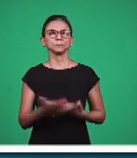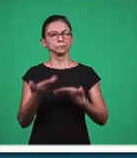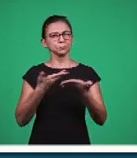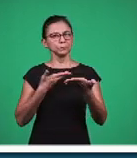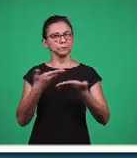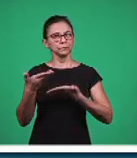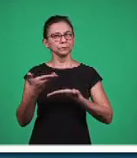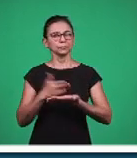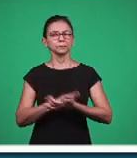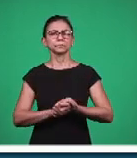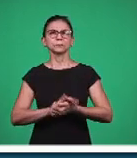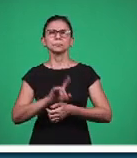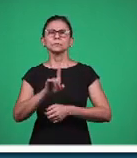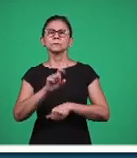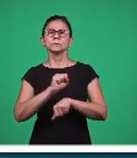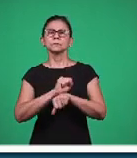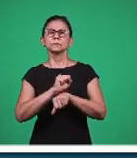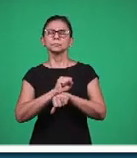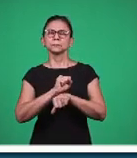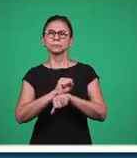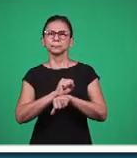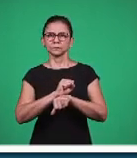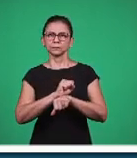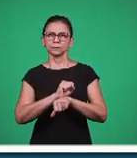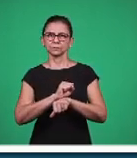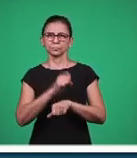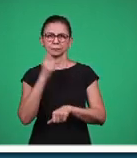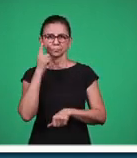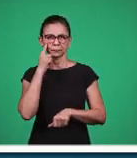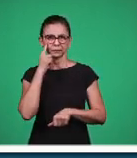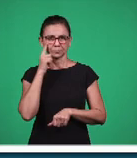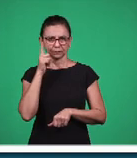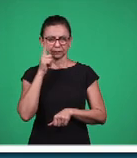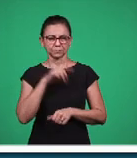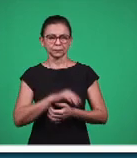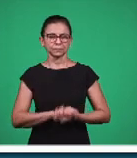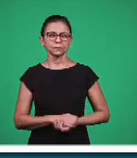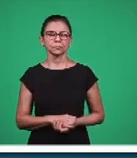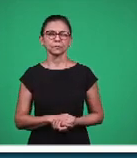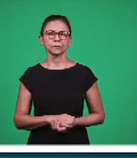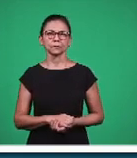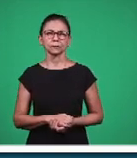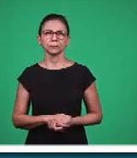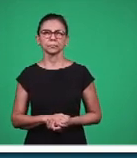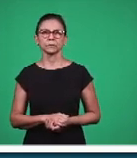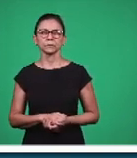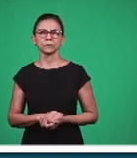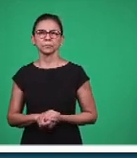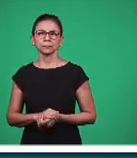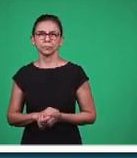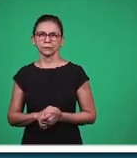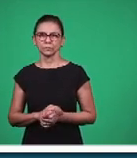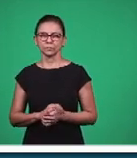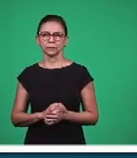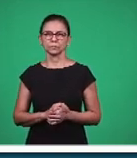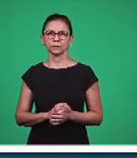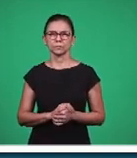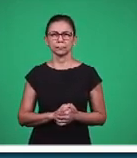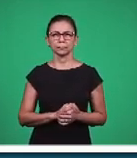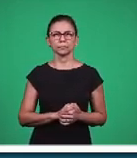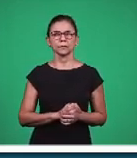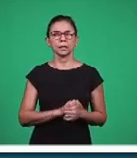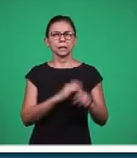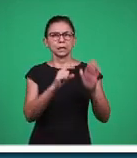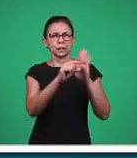Nós vamos esperar que os irmãos, vejam só, os textos você tem que ler, né,